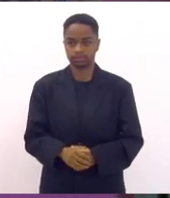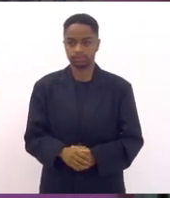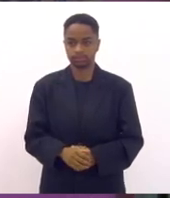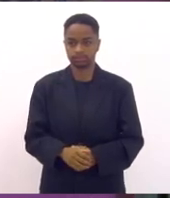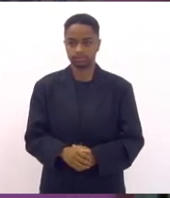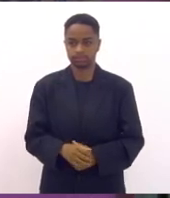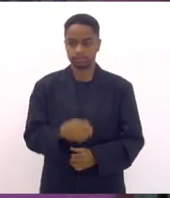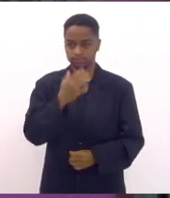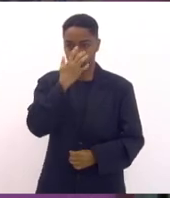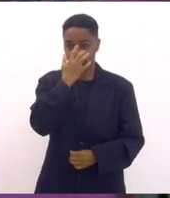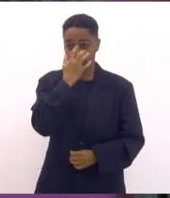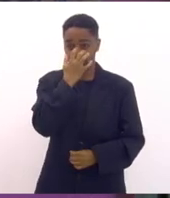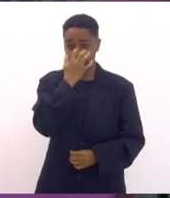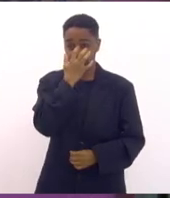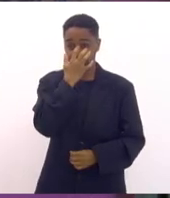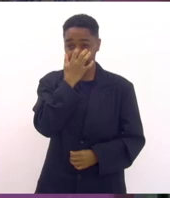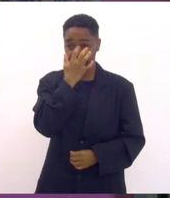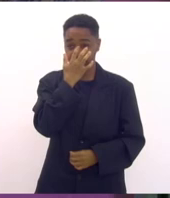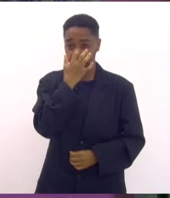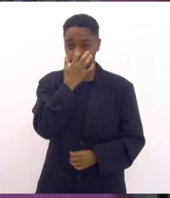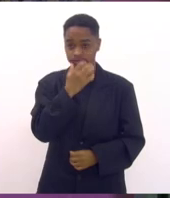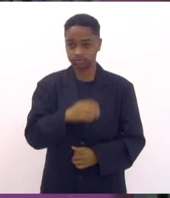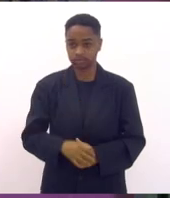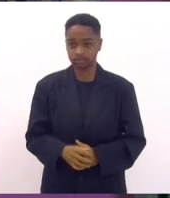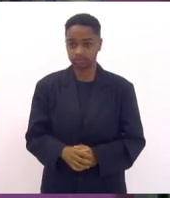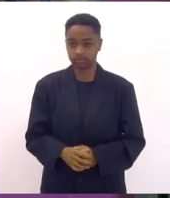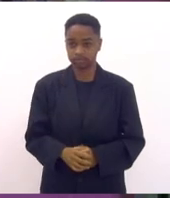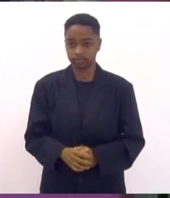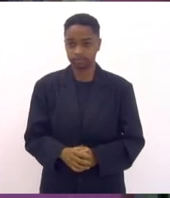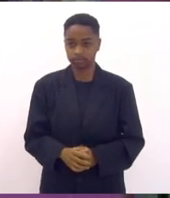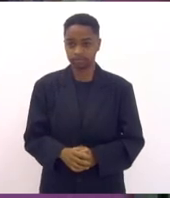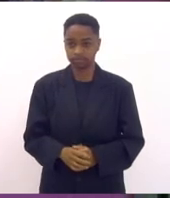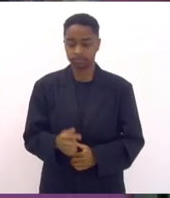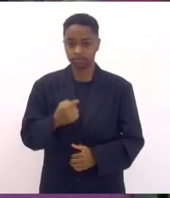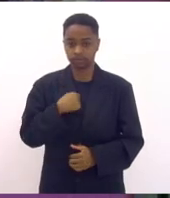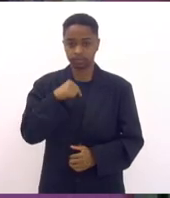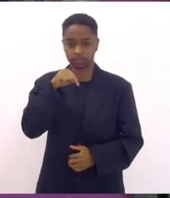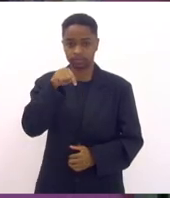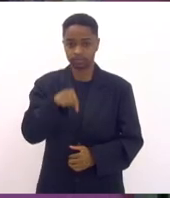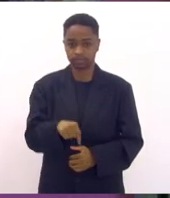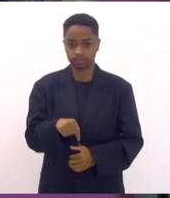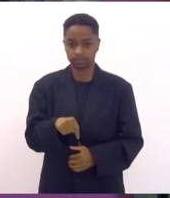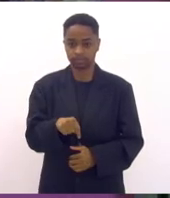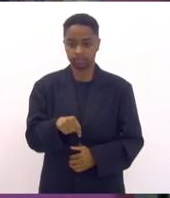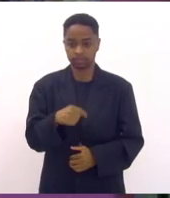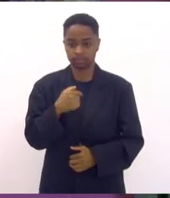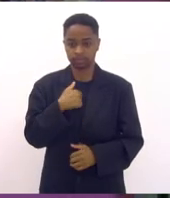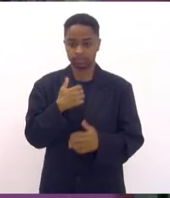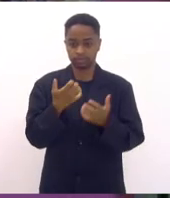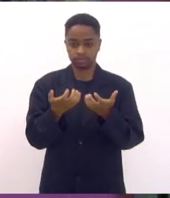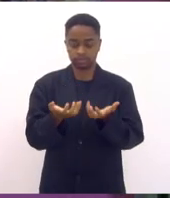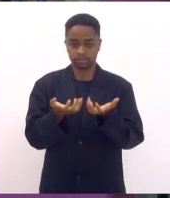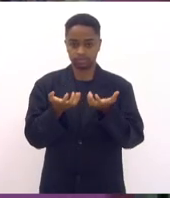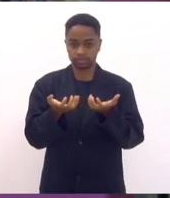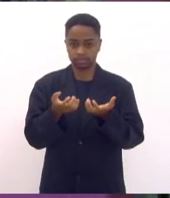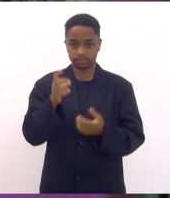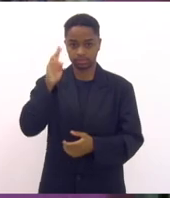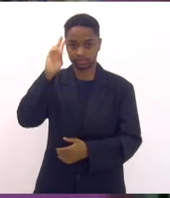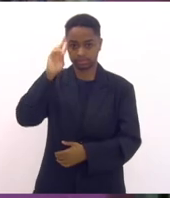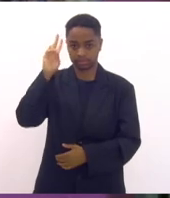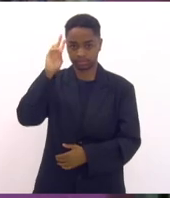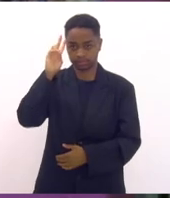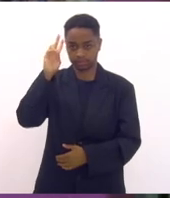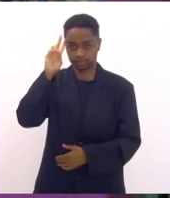é Silas Esteves e eu estou mas eu quero a lembrar